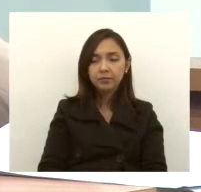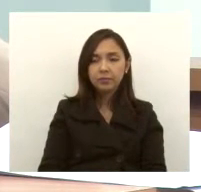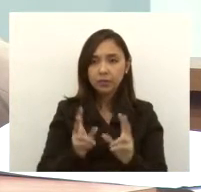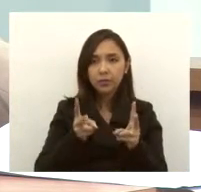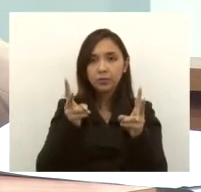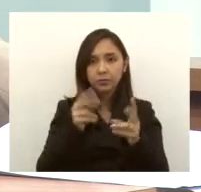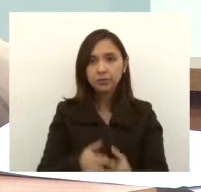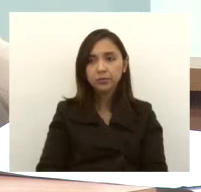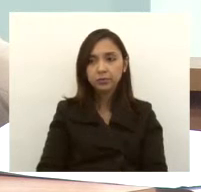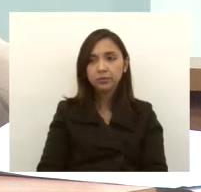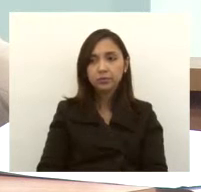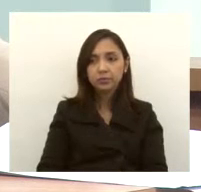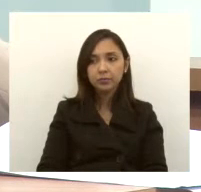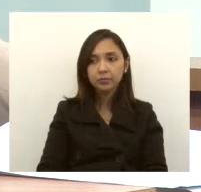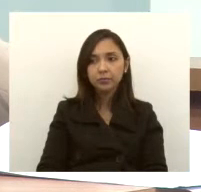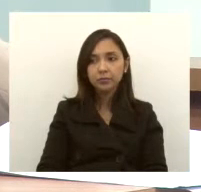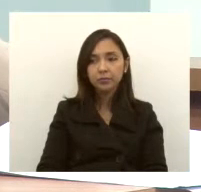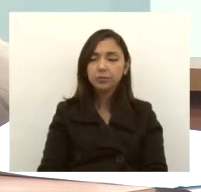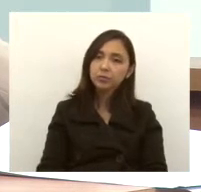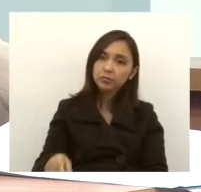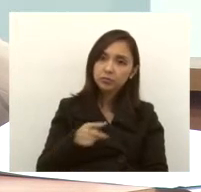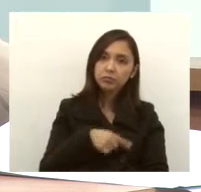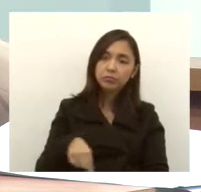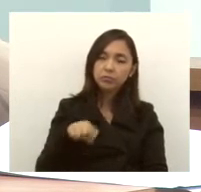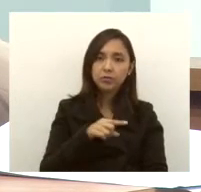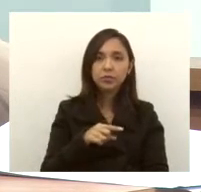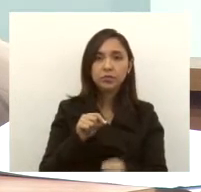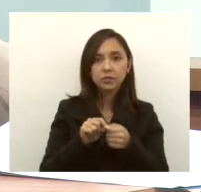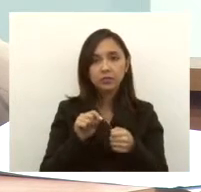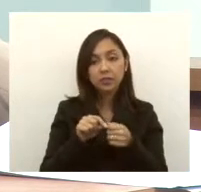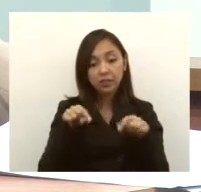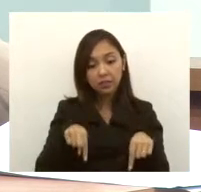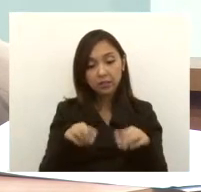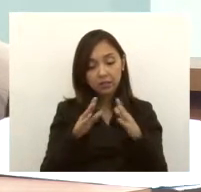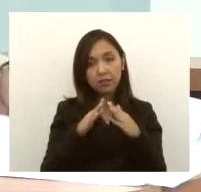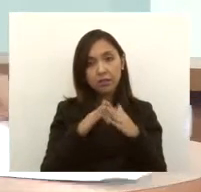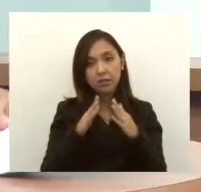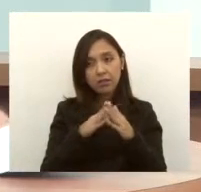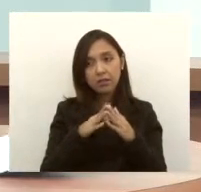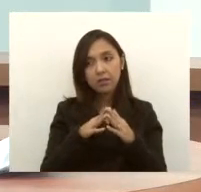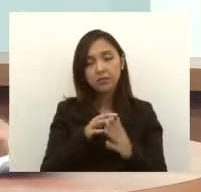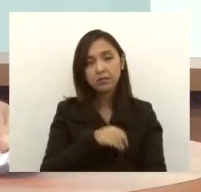Seguir. Queremos fazer com que esta casa, entendeu?